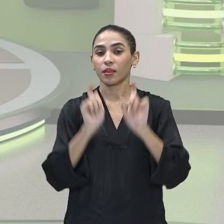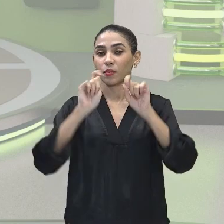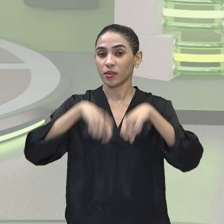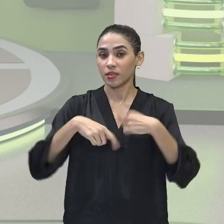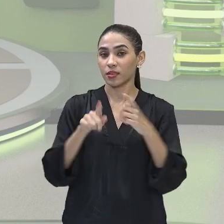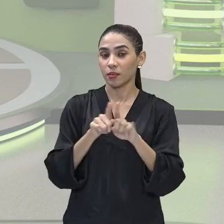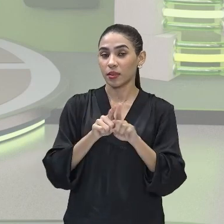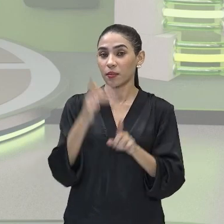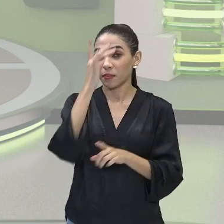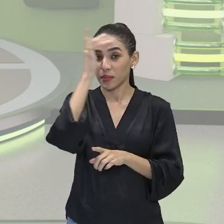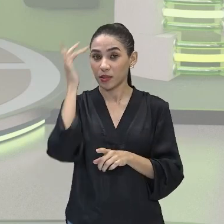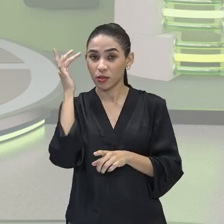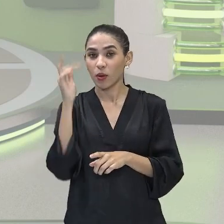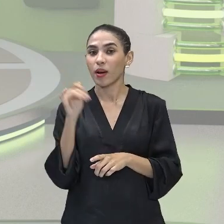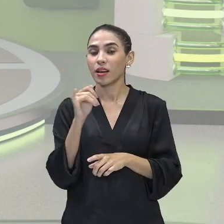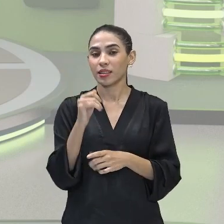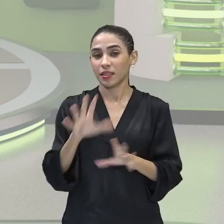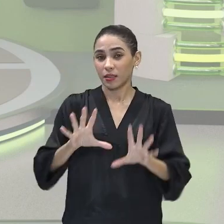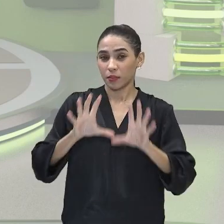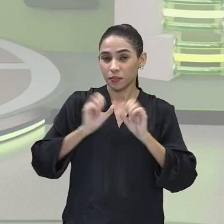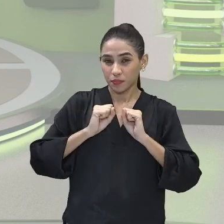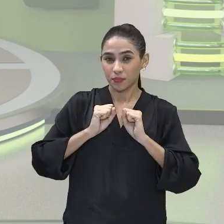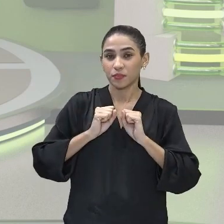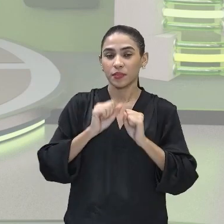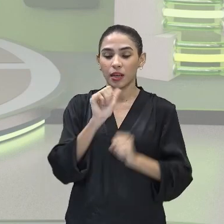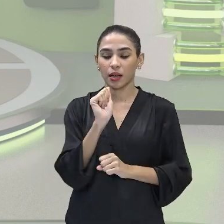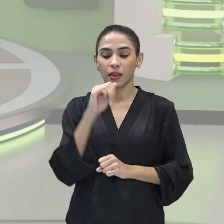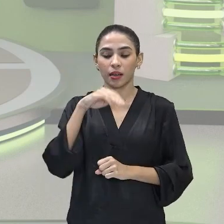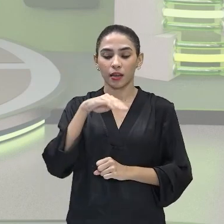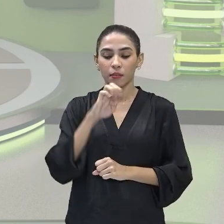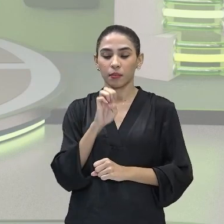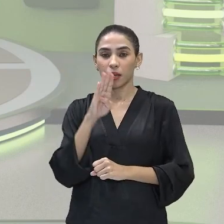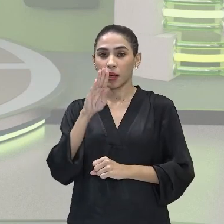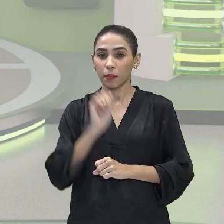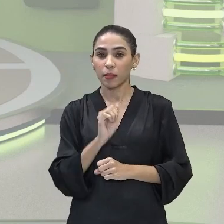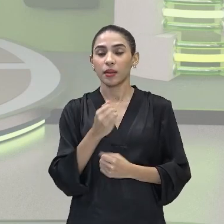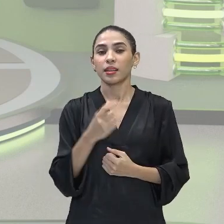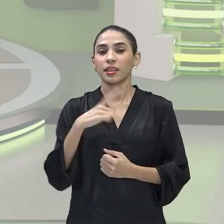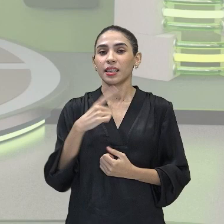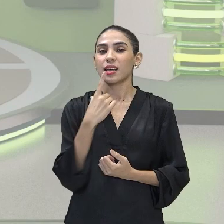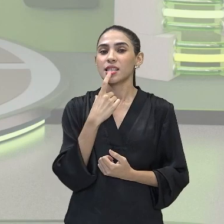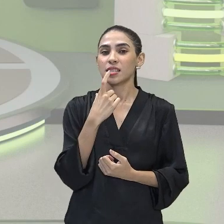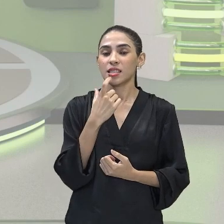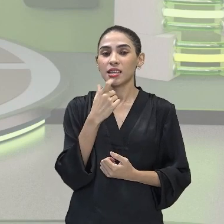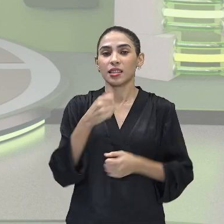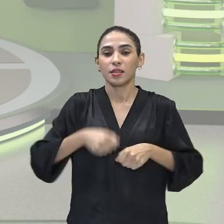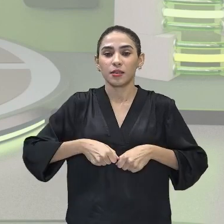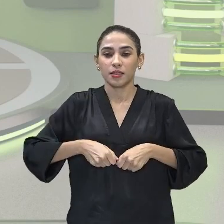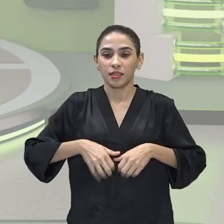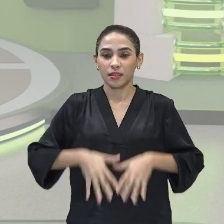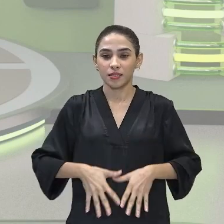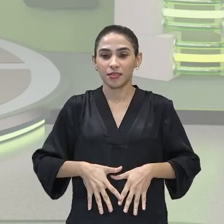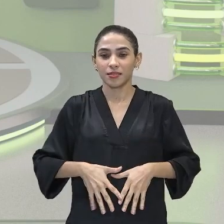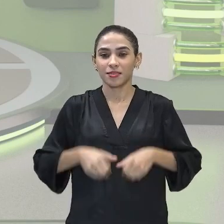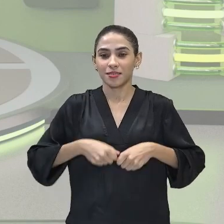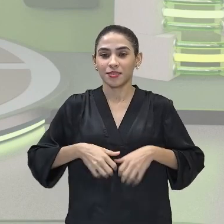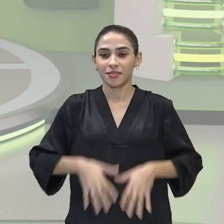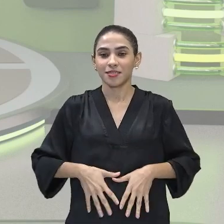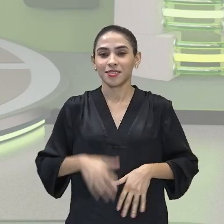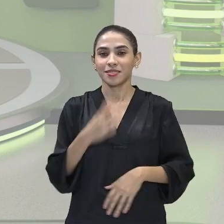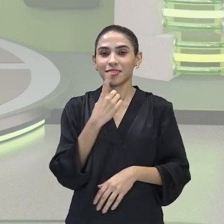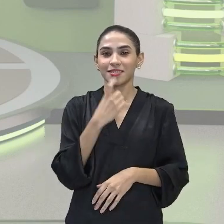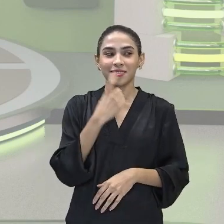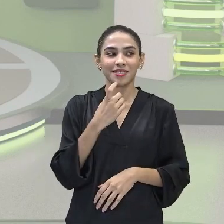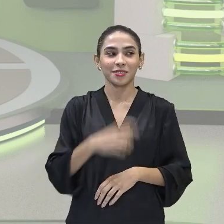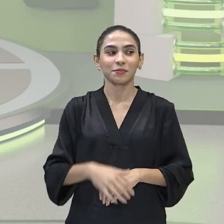né, que a pessoa que está contaminada, que desenvolveu a doença, ela apresente sangue nas fezes, né, um dos sintomas da